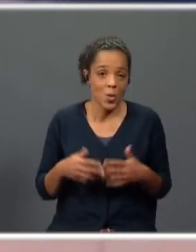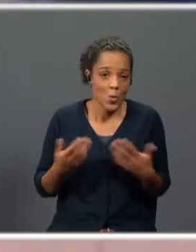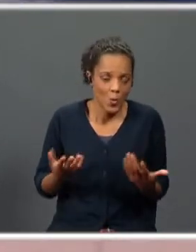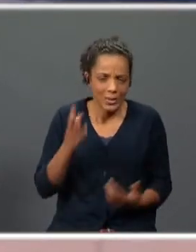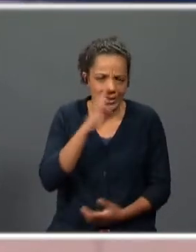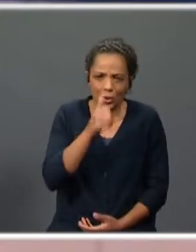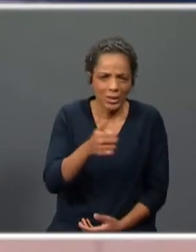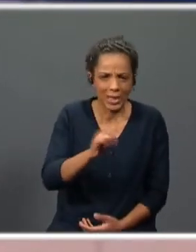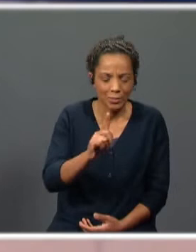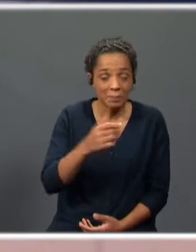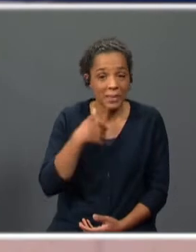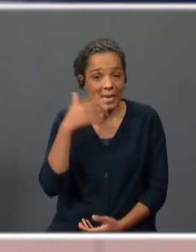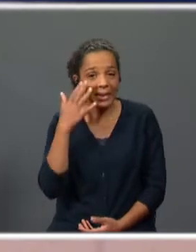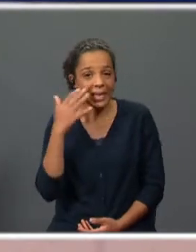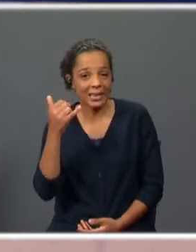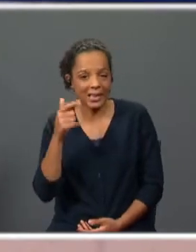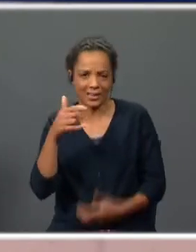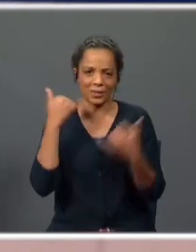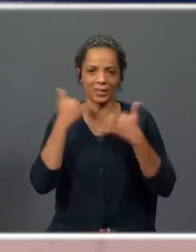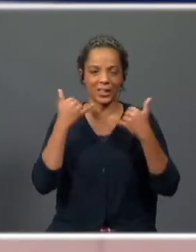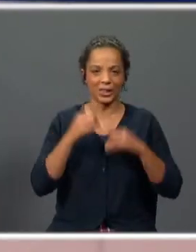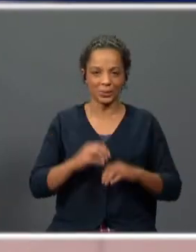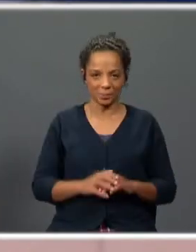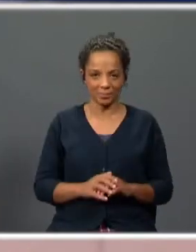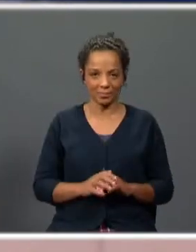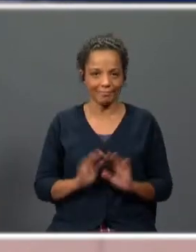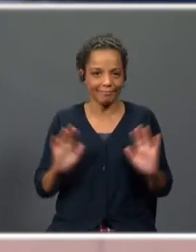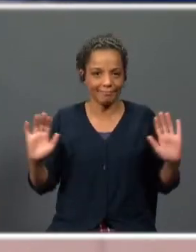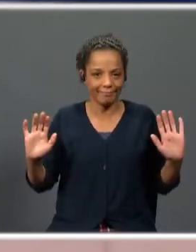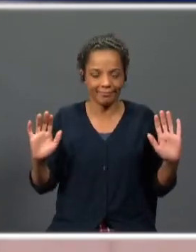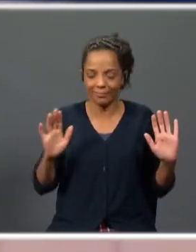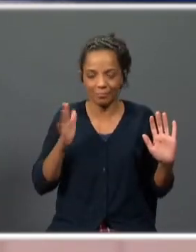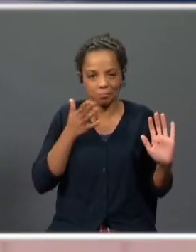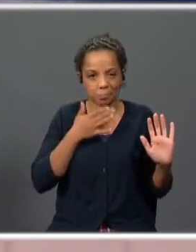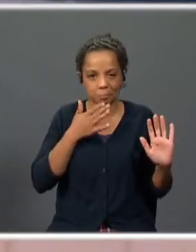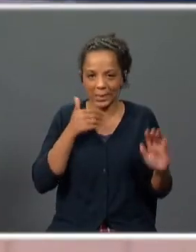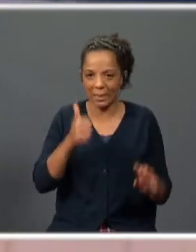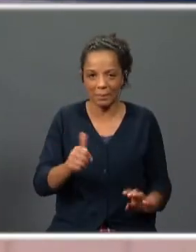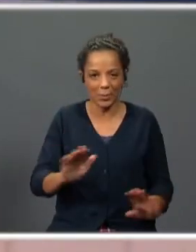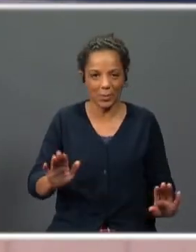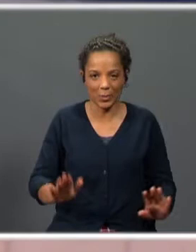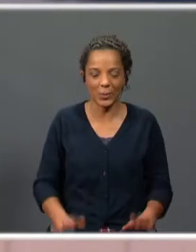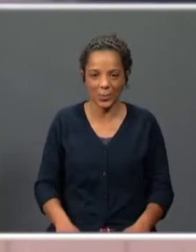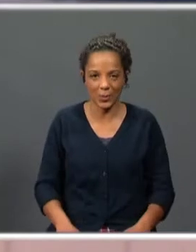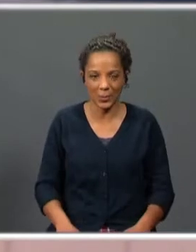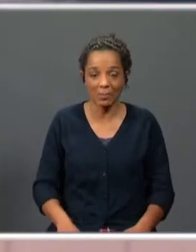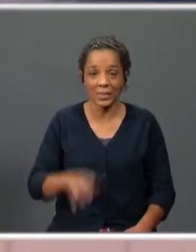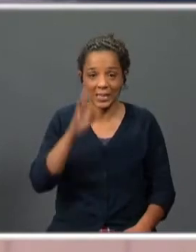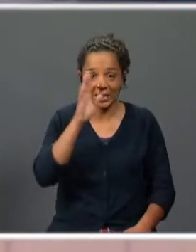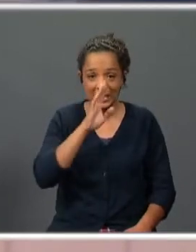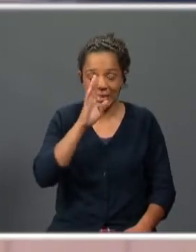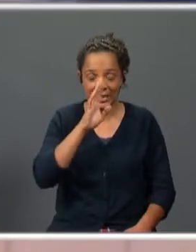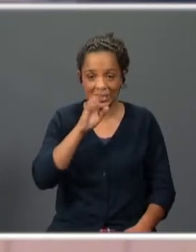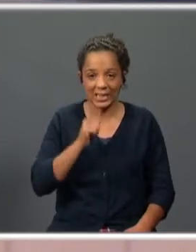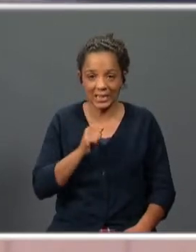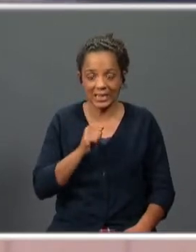não estás, estás a tentar e estás feliz. Ora, isso é sempre muito bom. Como vês, se houvesse um desafio para ver